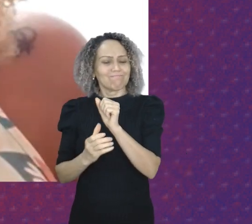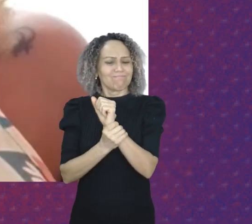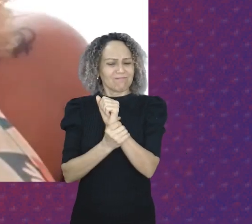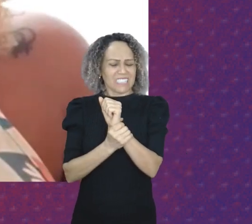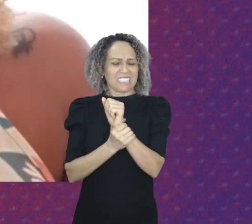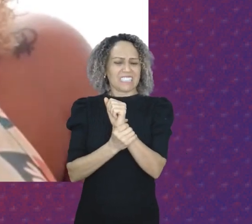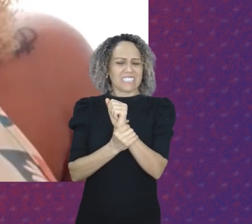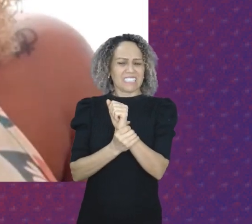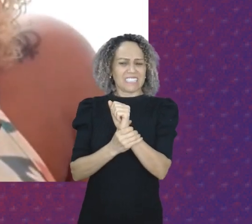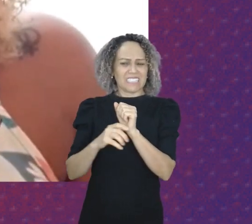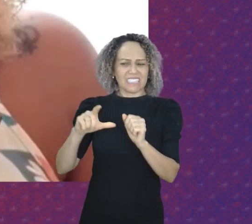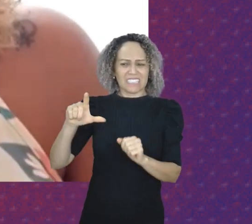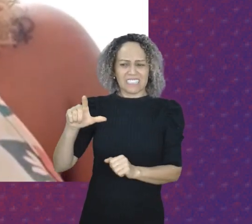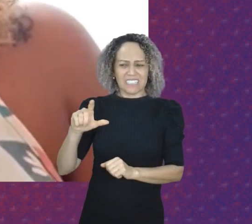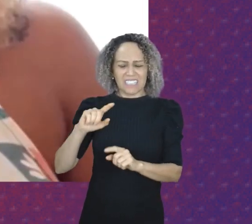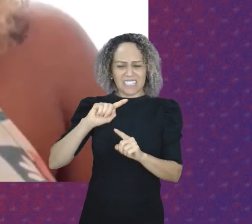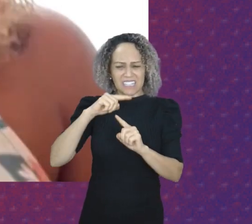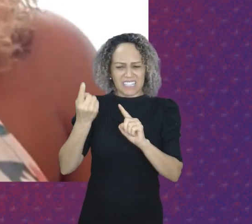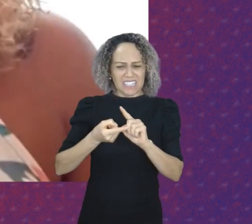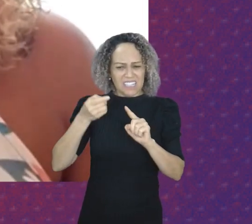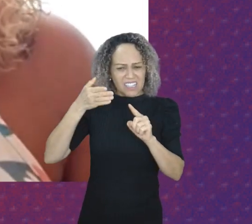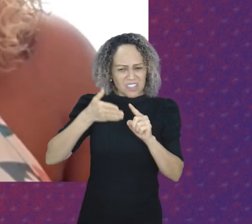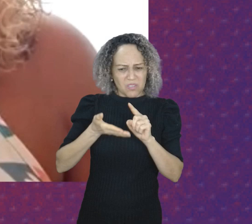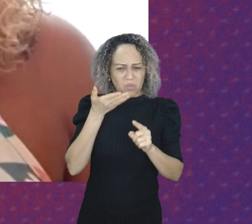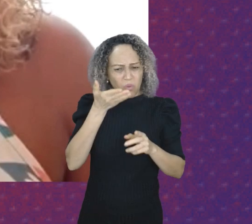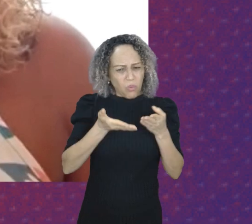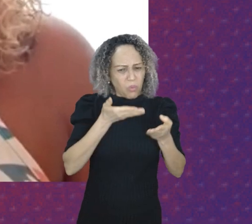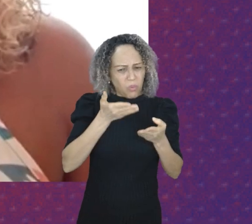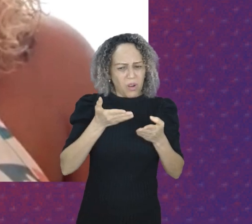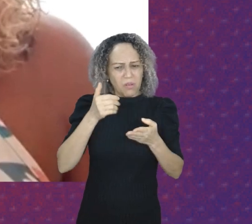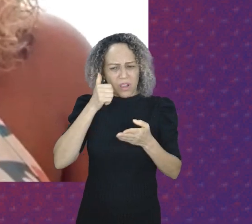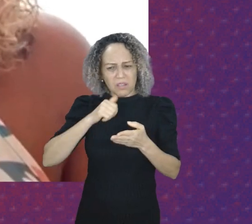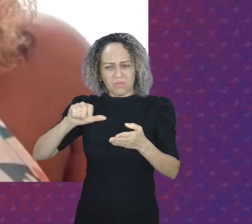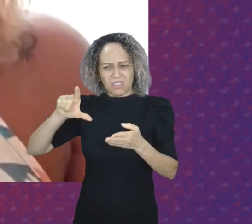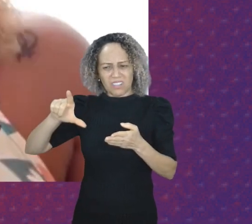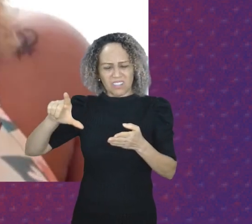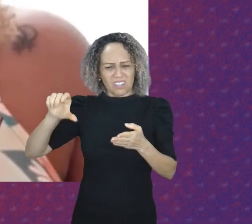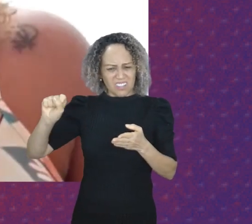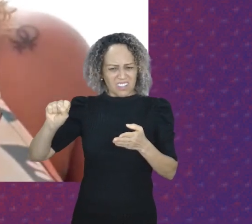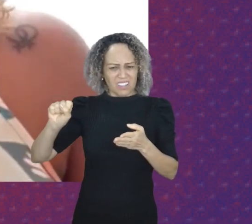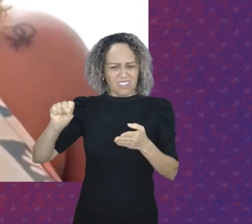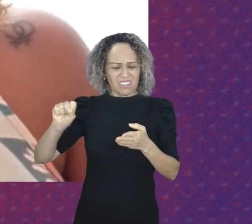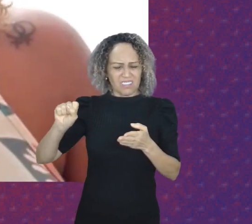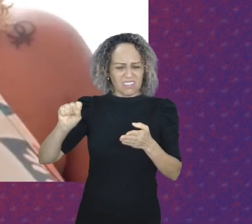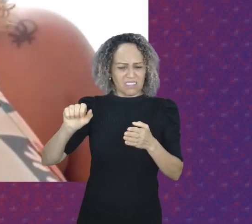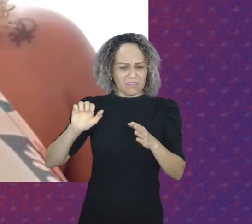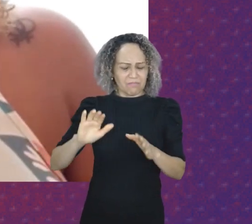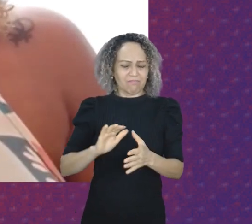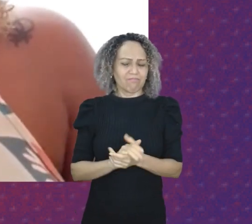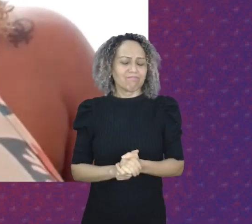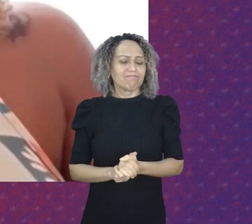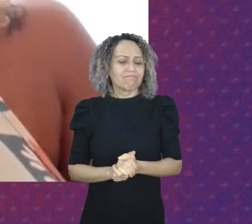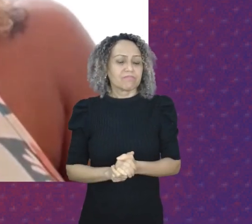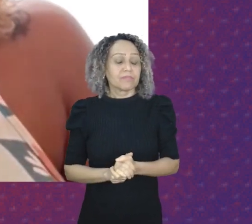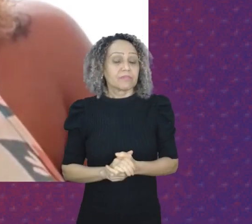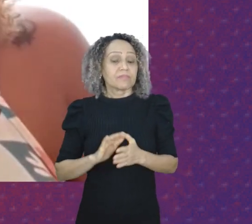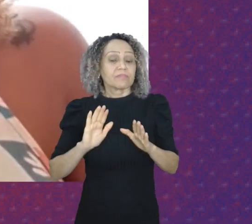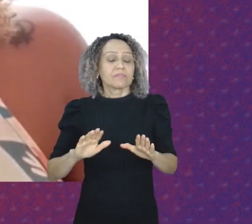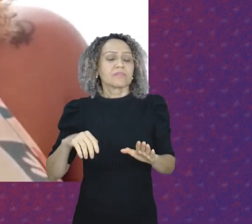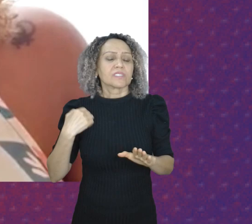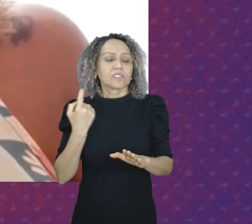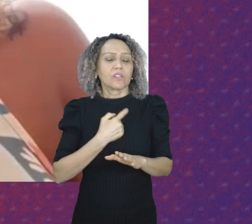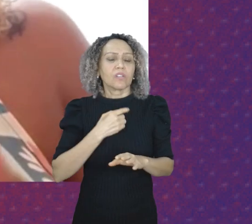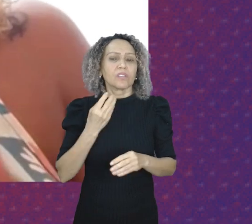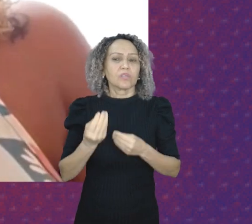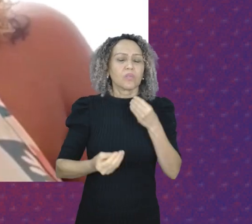amam mulheres, né? Nós não conseguimos ainda avançar no que cabe no